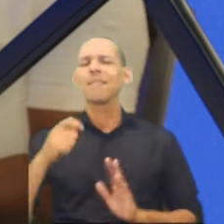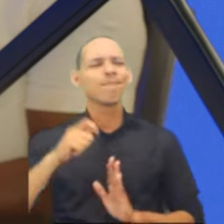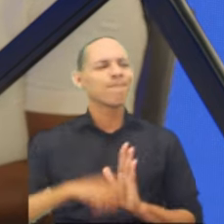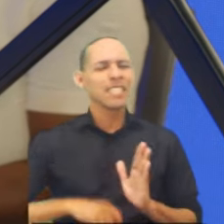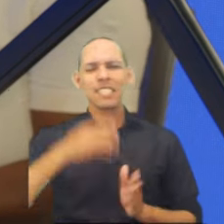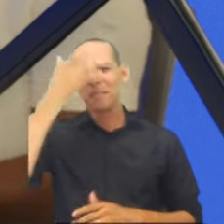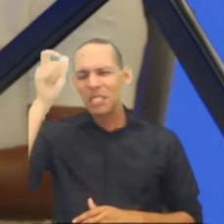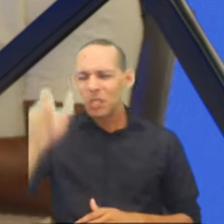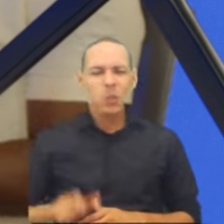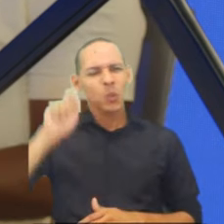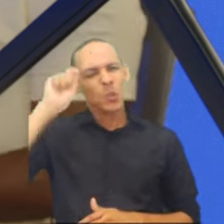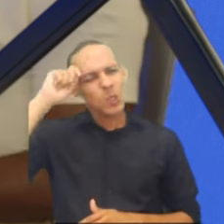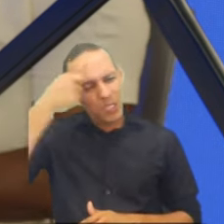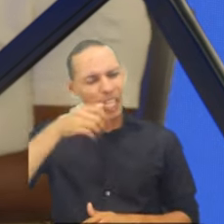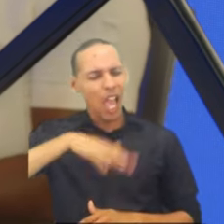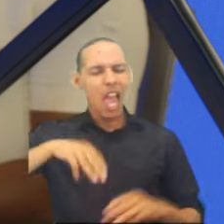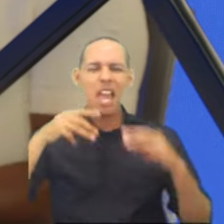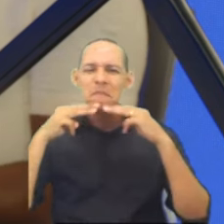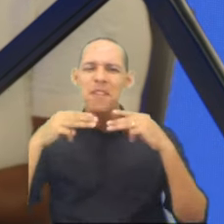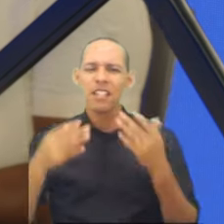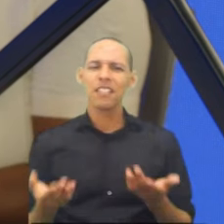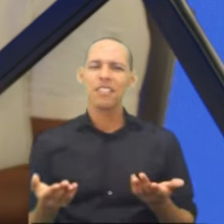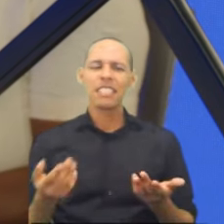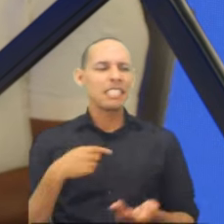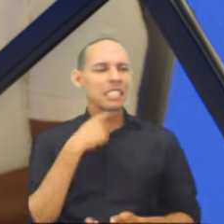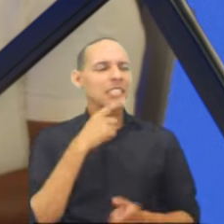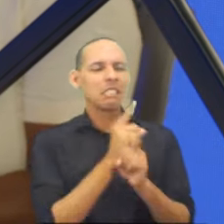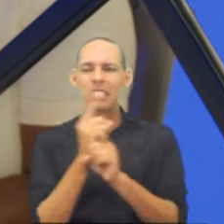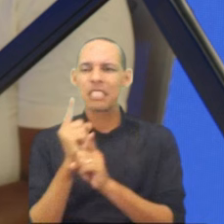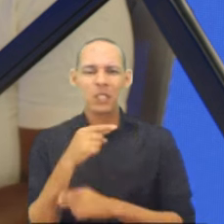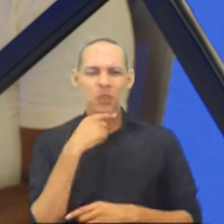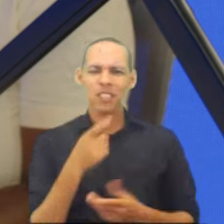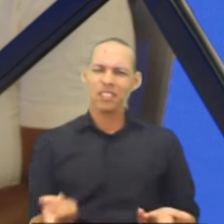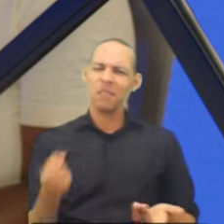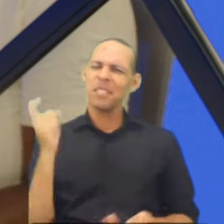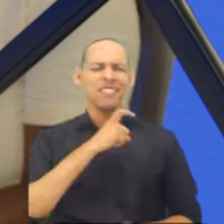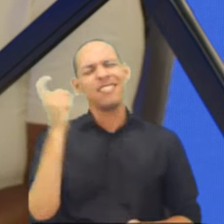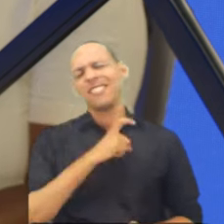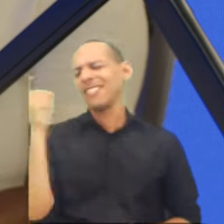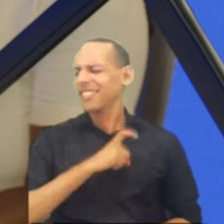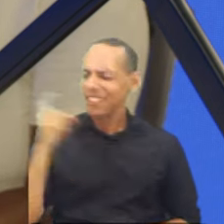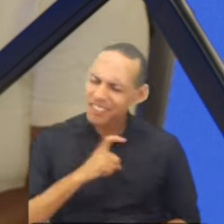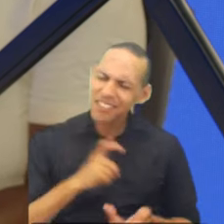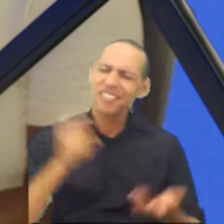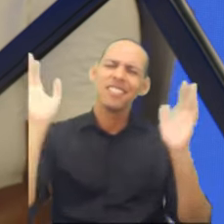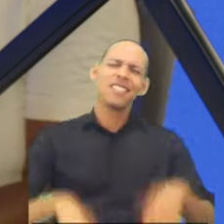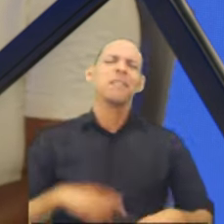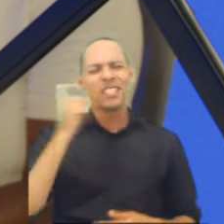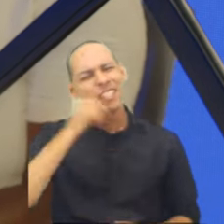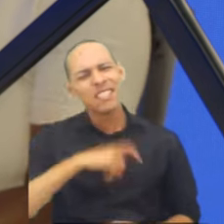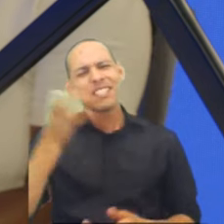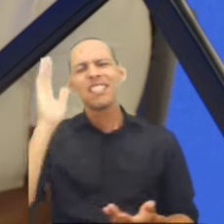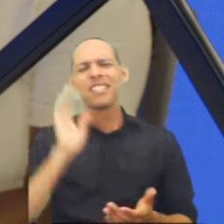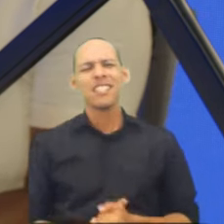queria tanto contratar uma pessoa negra na área de marketing a pessoa fala não não consigo achar ninguém mentira é mentira Renata